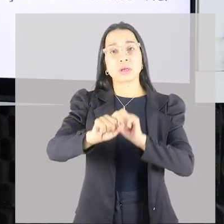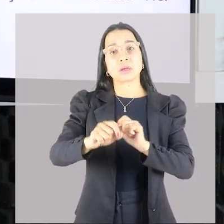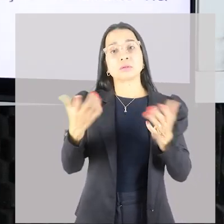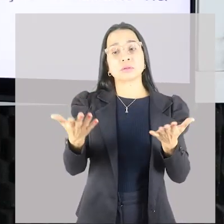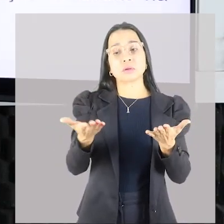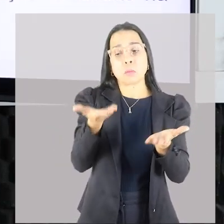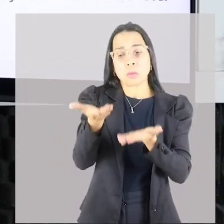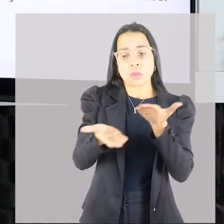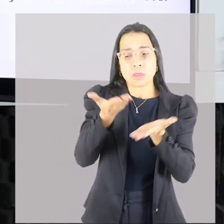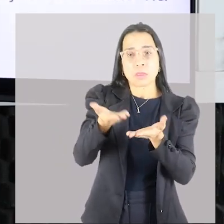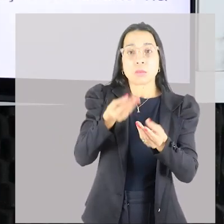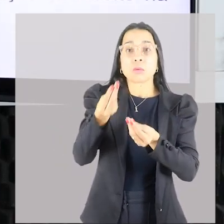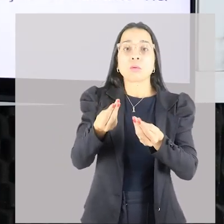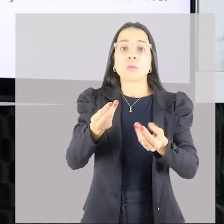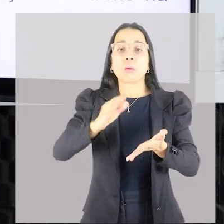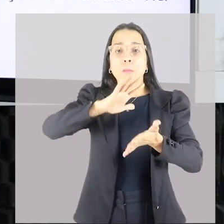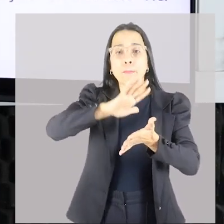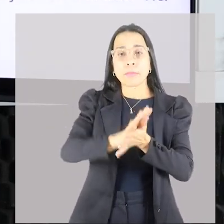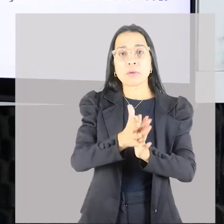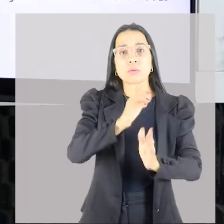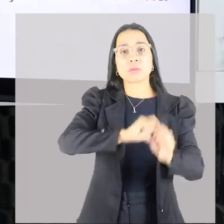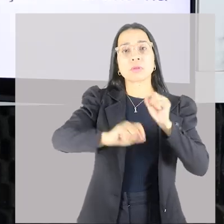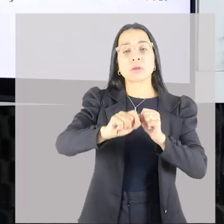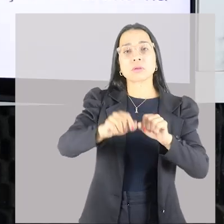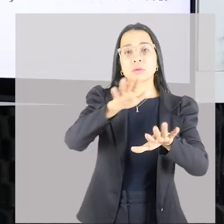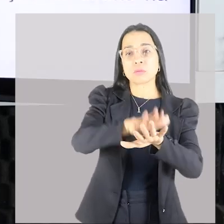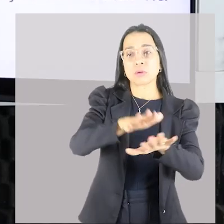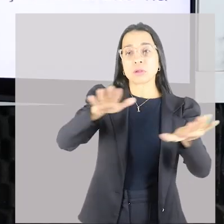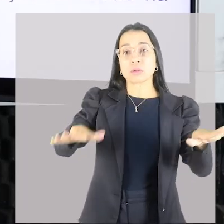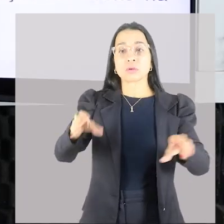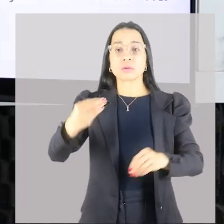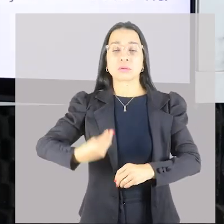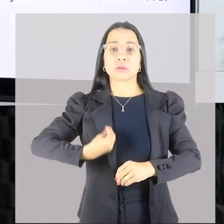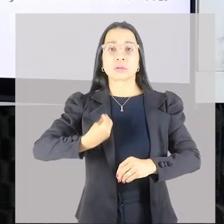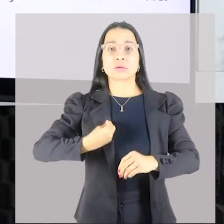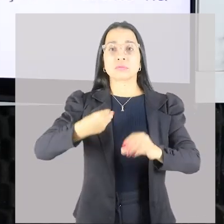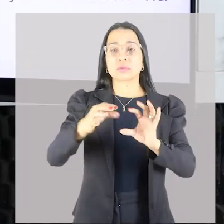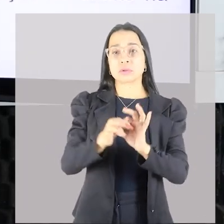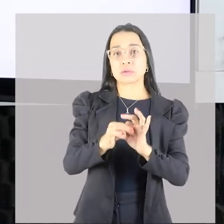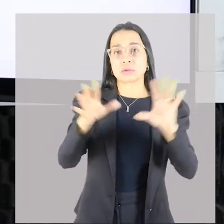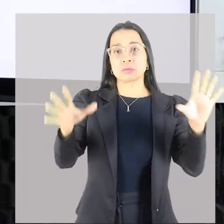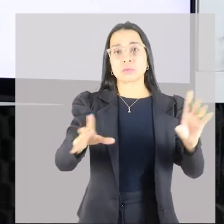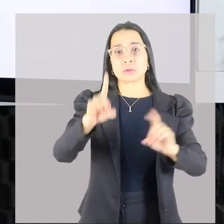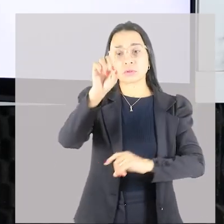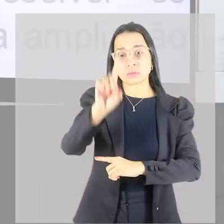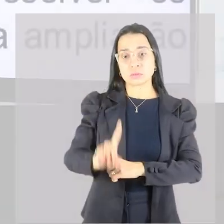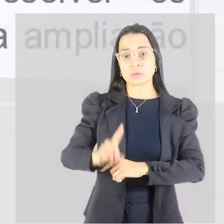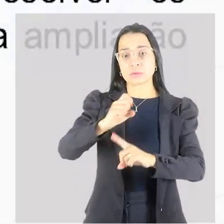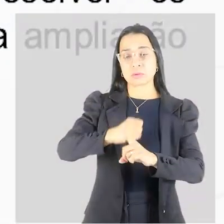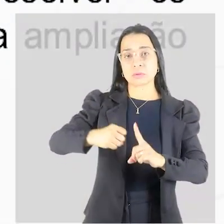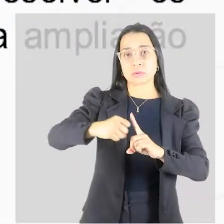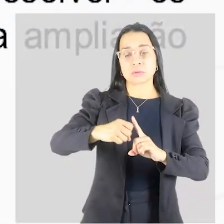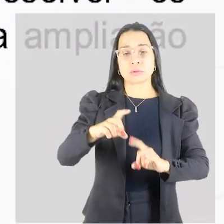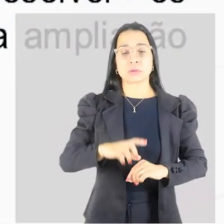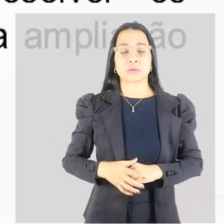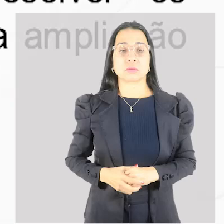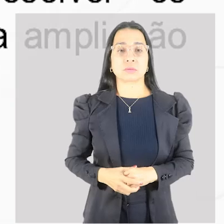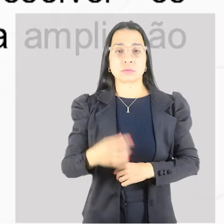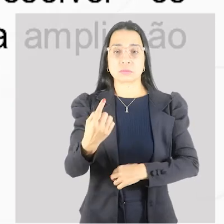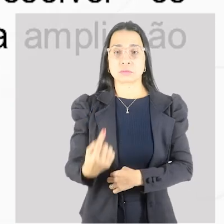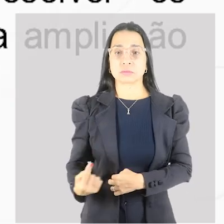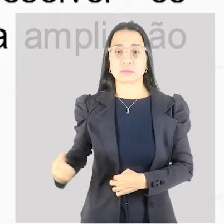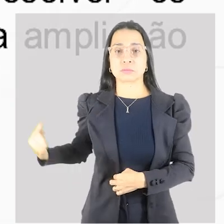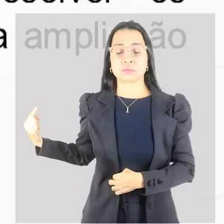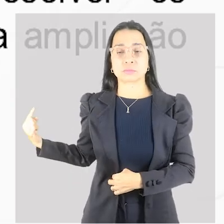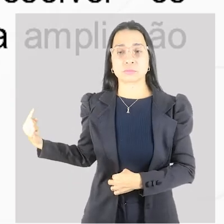preconceito, são, entre aspas, excluídos, né, da vida democrática dos direitos sociais. Os movimentos